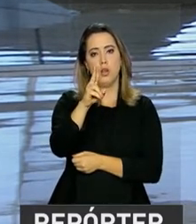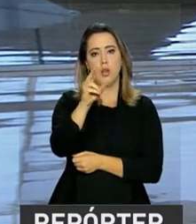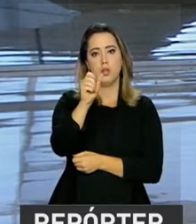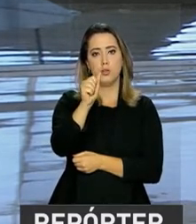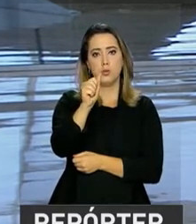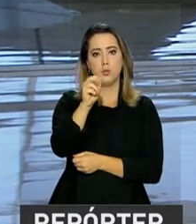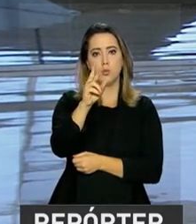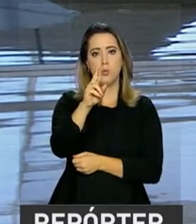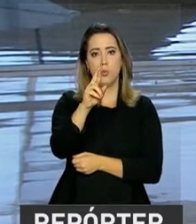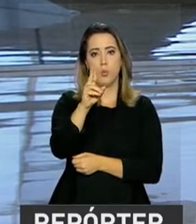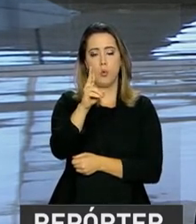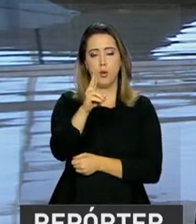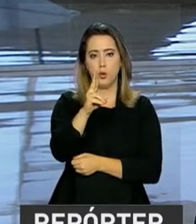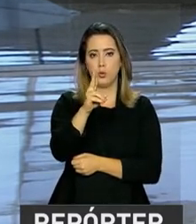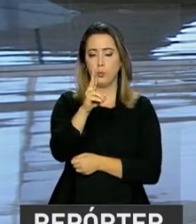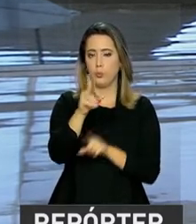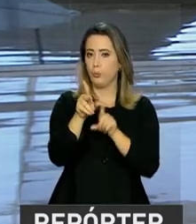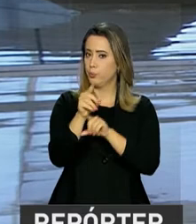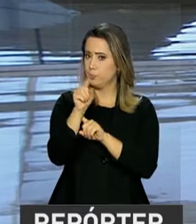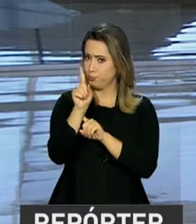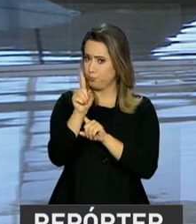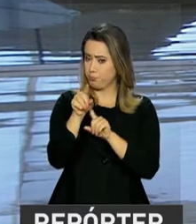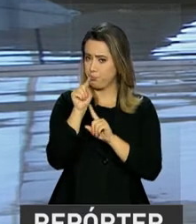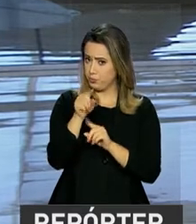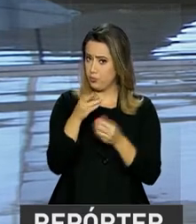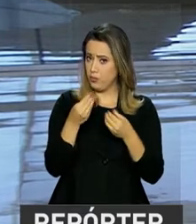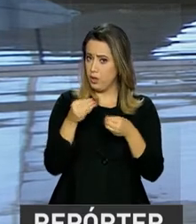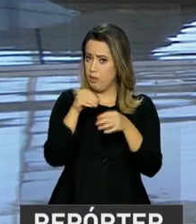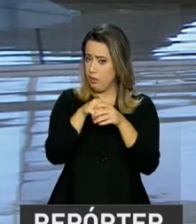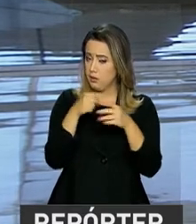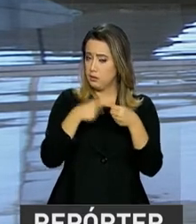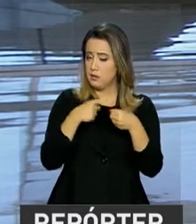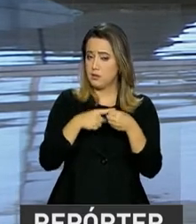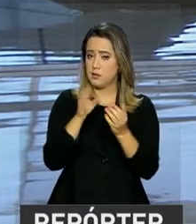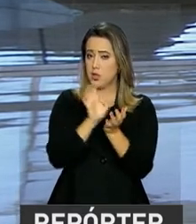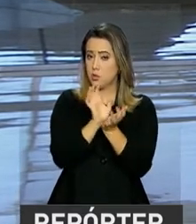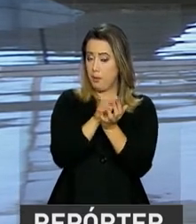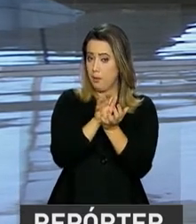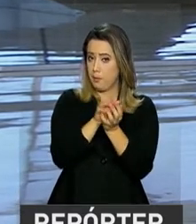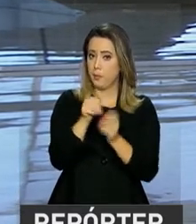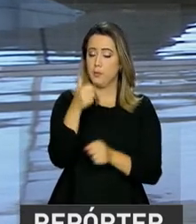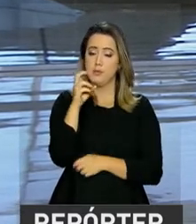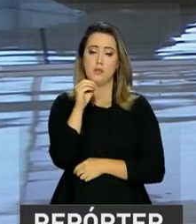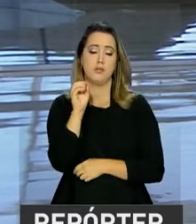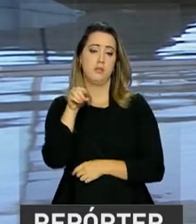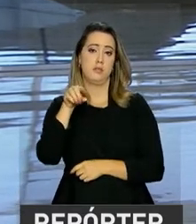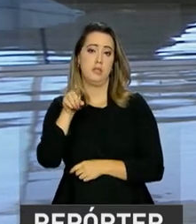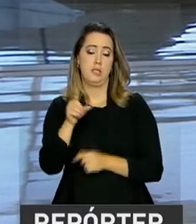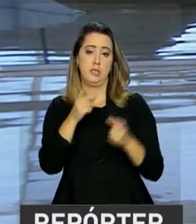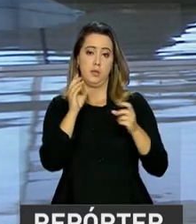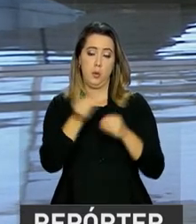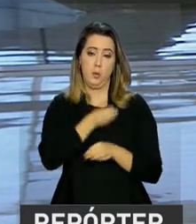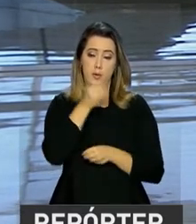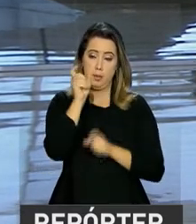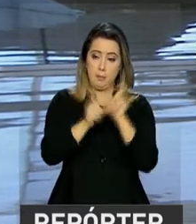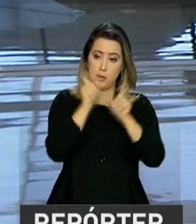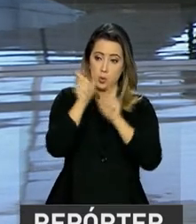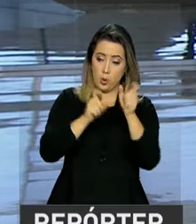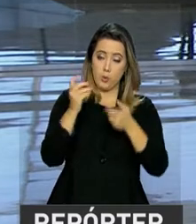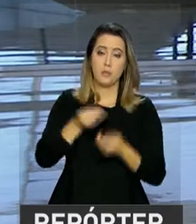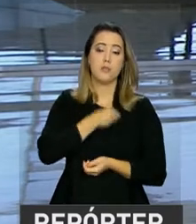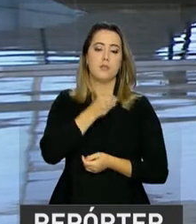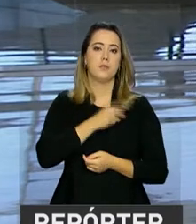de Pernambuco. Essas famílias fazem parte de um universo de 150 moradores desse bairro, em Caruaru,